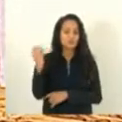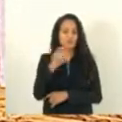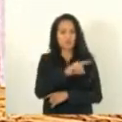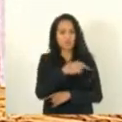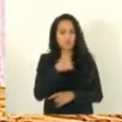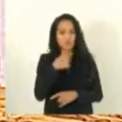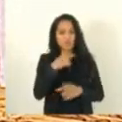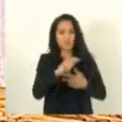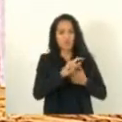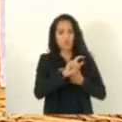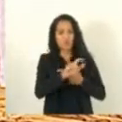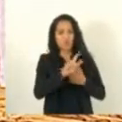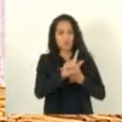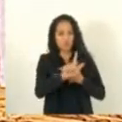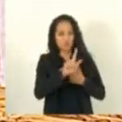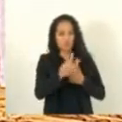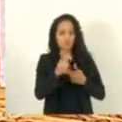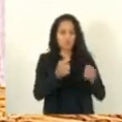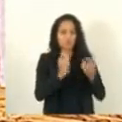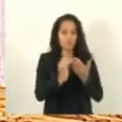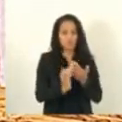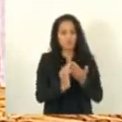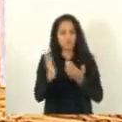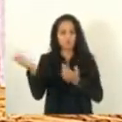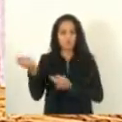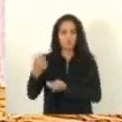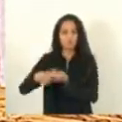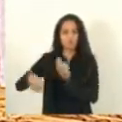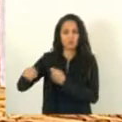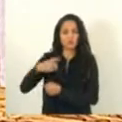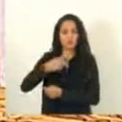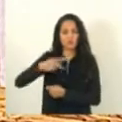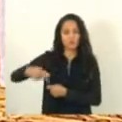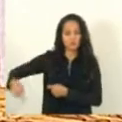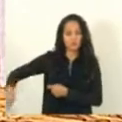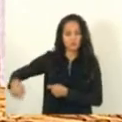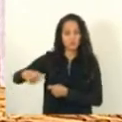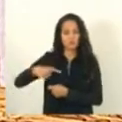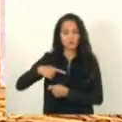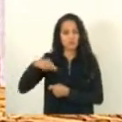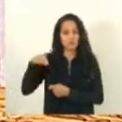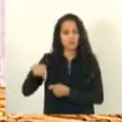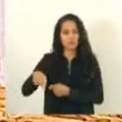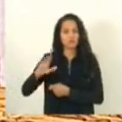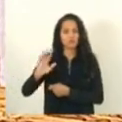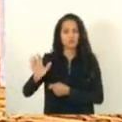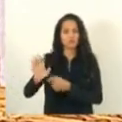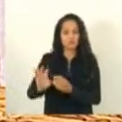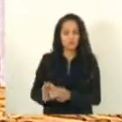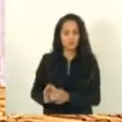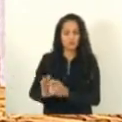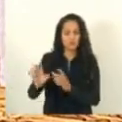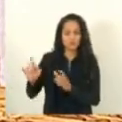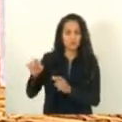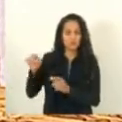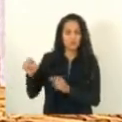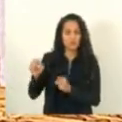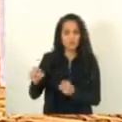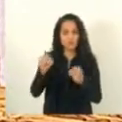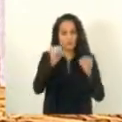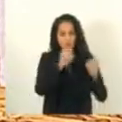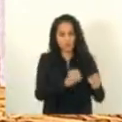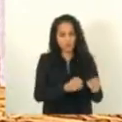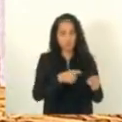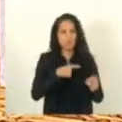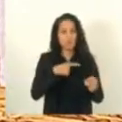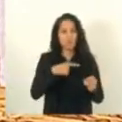no exercício do controle externo da administração pública, o qual lhe foi outorgado expressamente pelo Poder